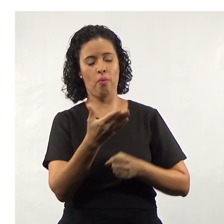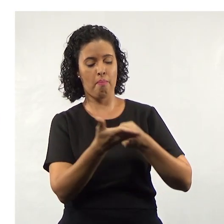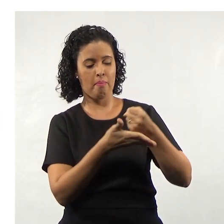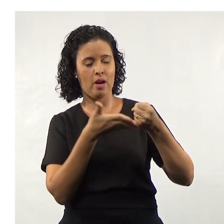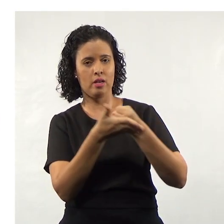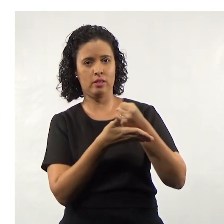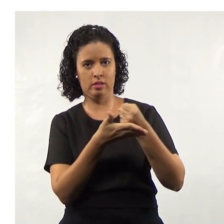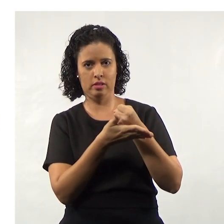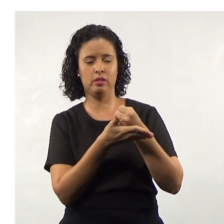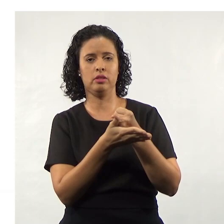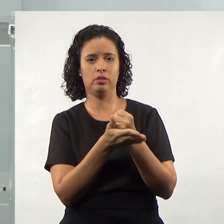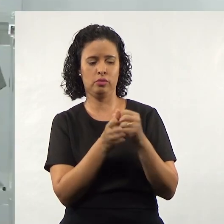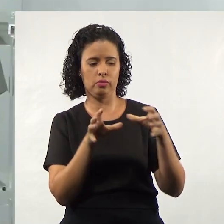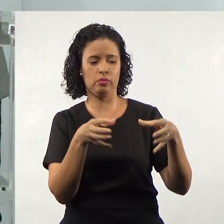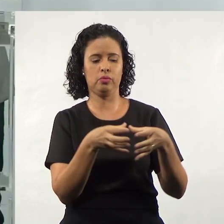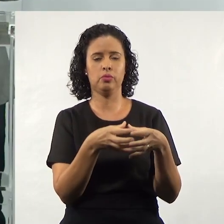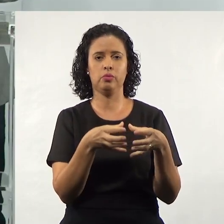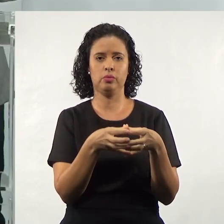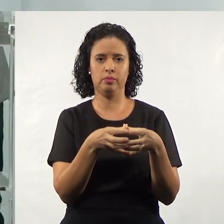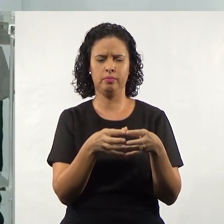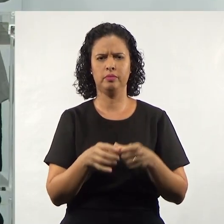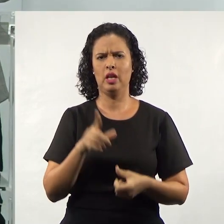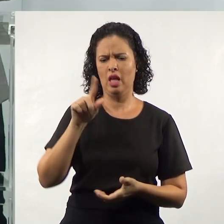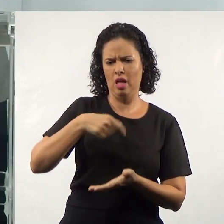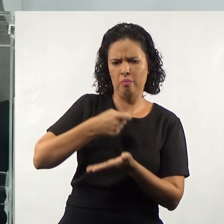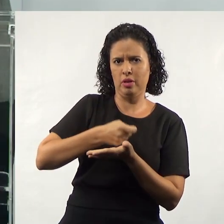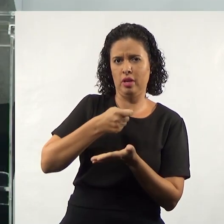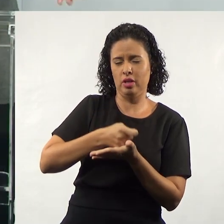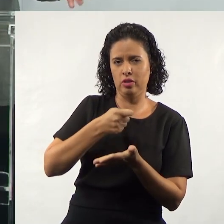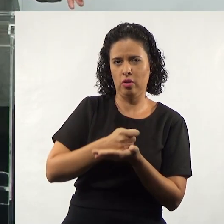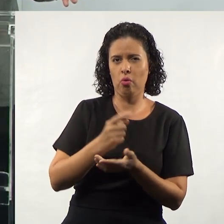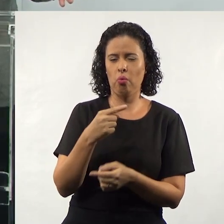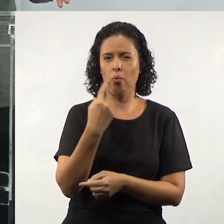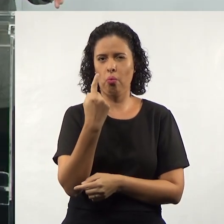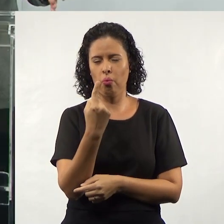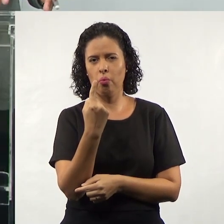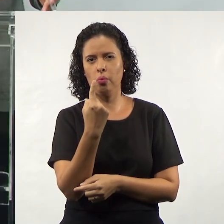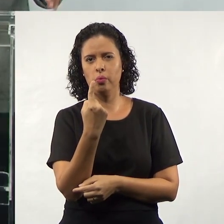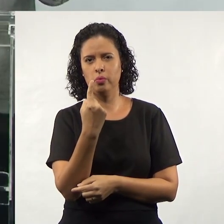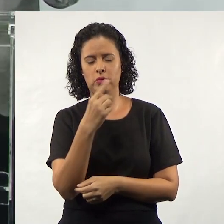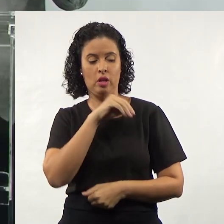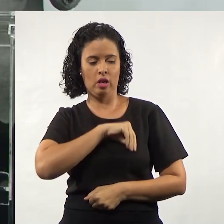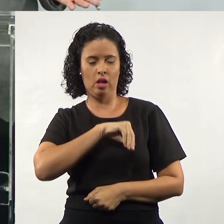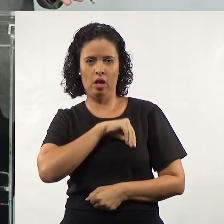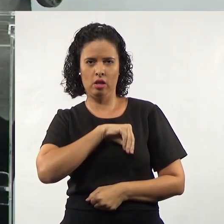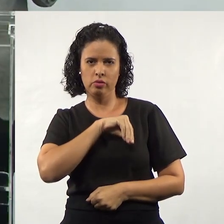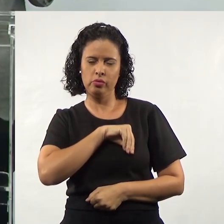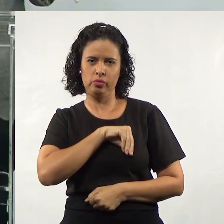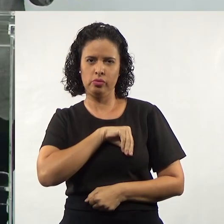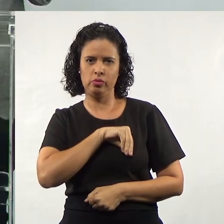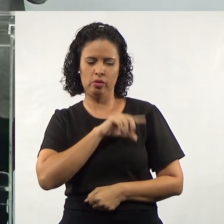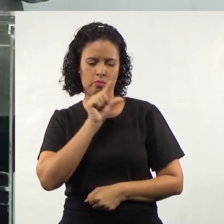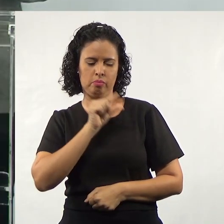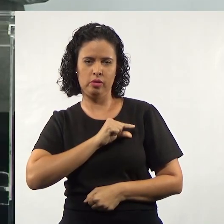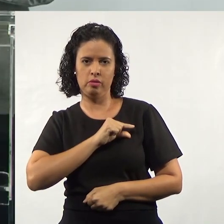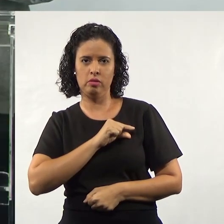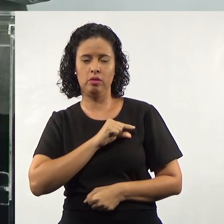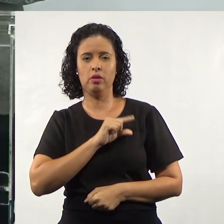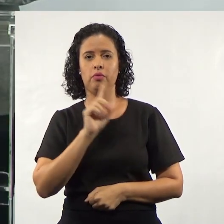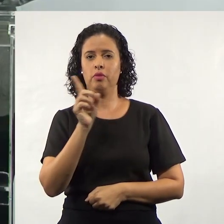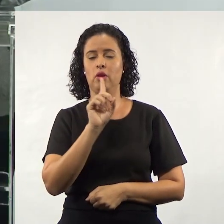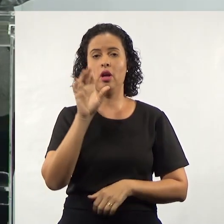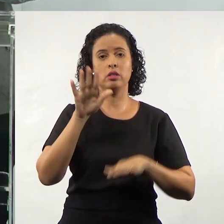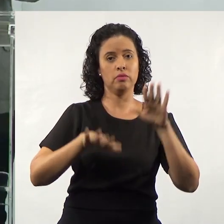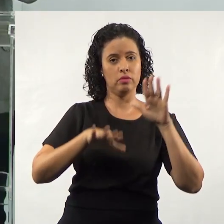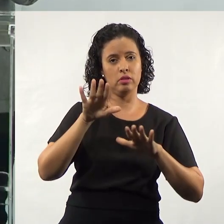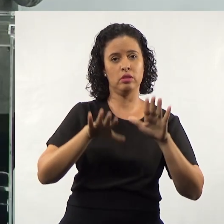base daquela categoria. Tem que ser, é obrigatório que seja um salário mínimo? Não. Depende do negócio. Às vezes o